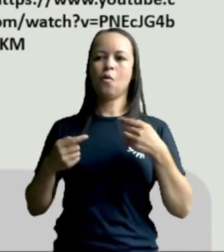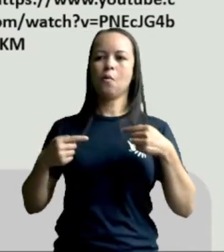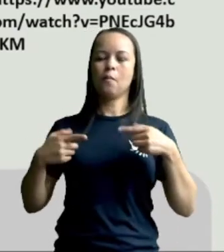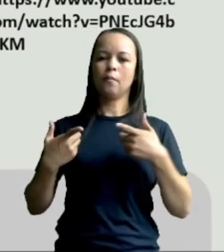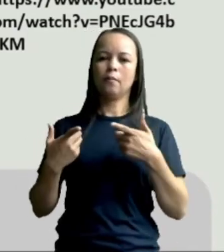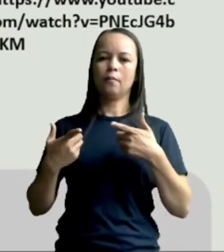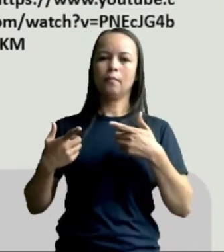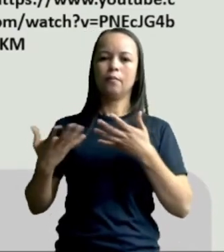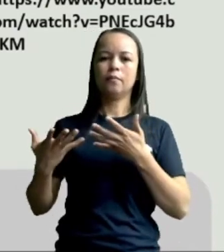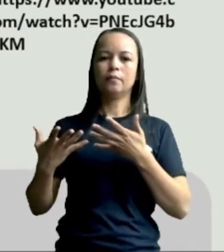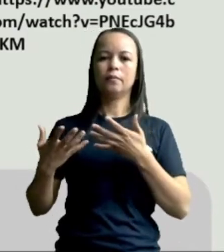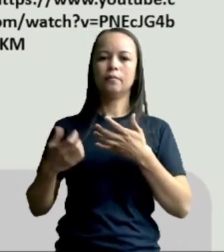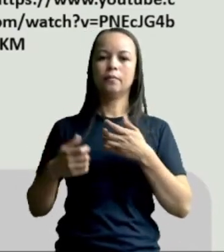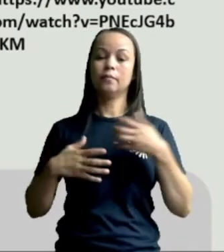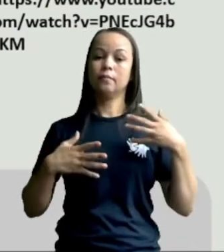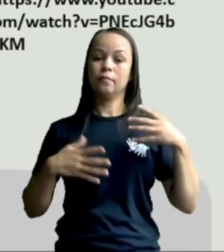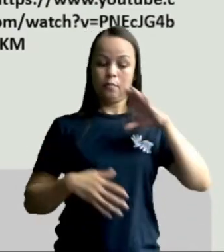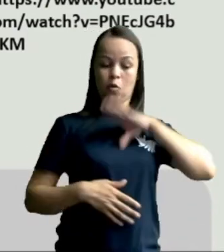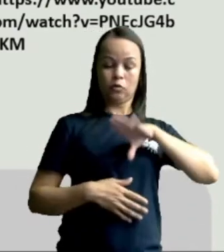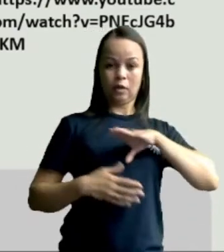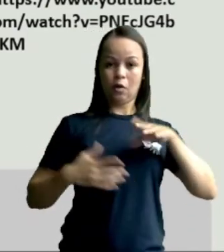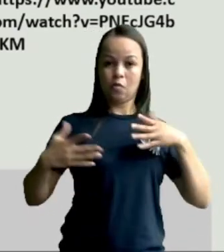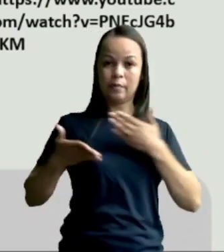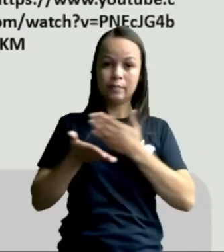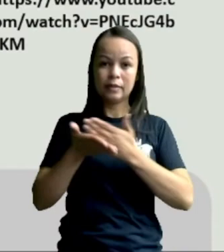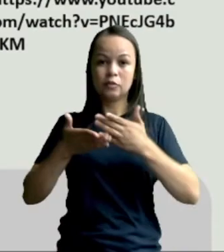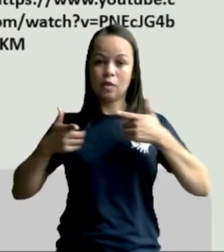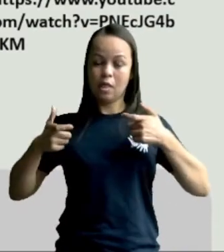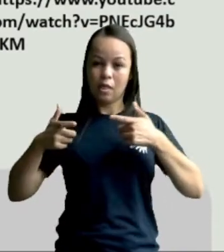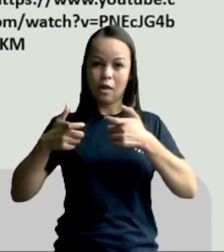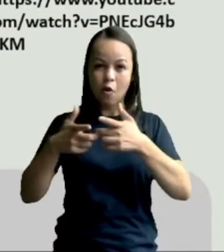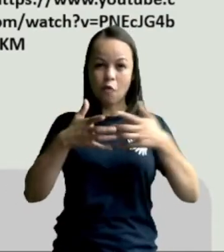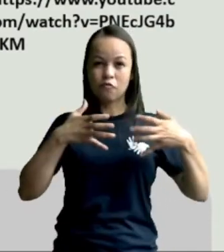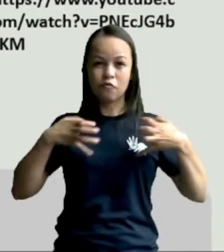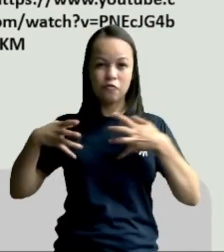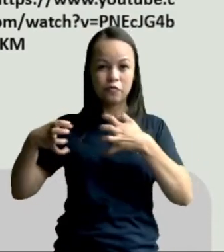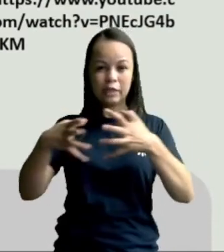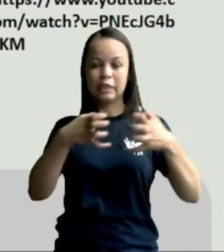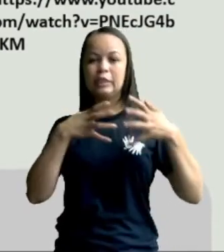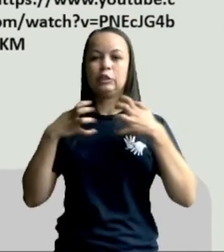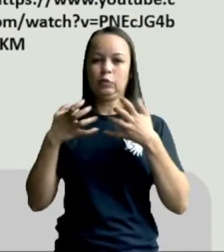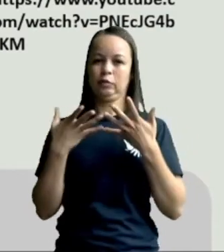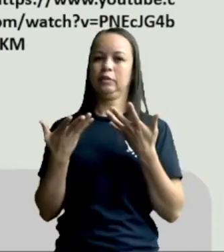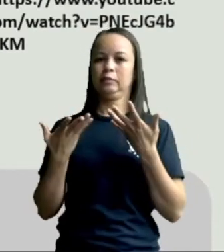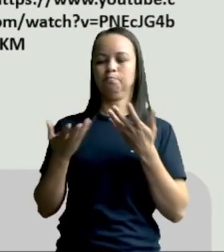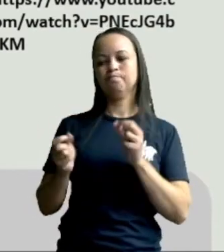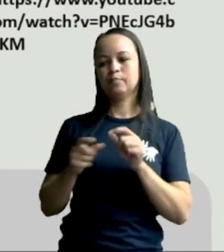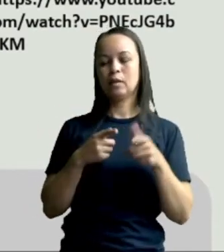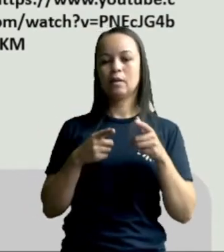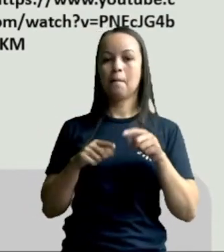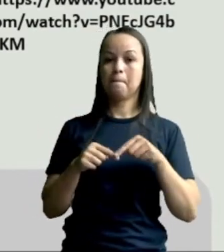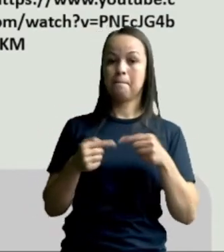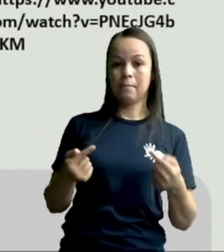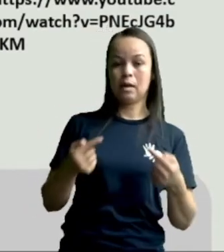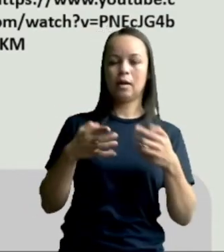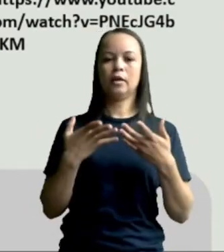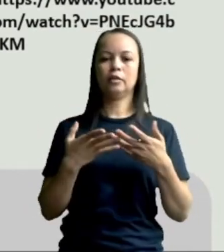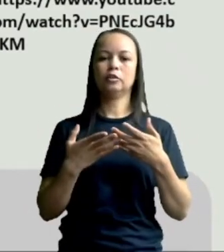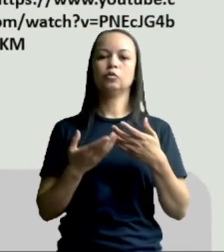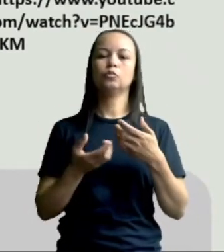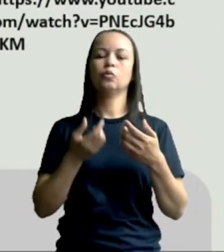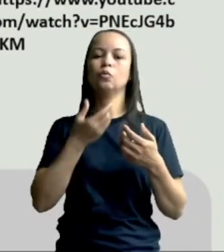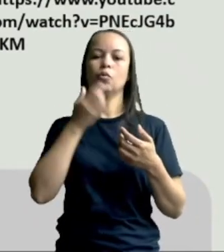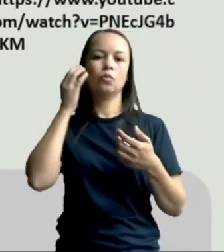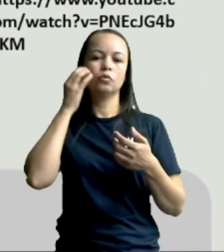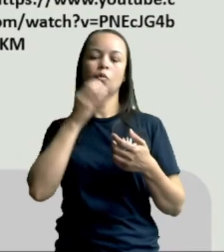os governantes aqui do Brasil, porque ele queria que o Brasil dependesse para sempre dele. Porém, Dom Pedro I não